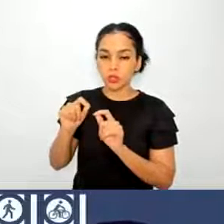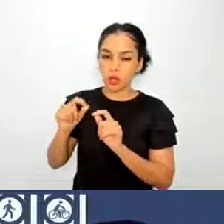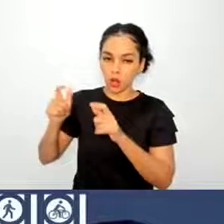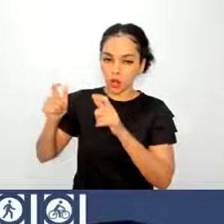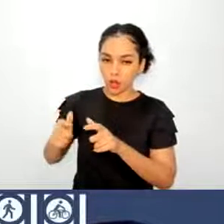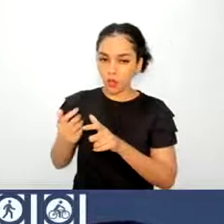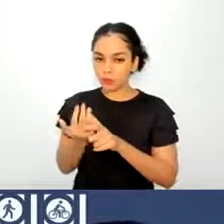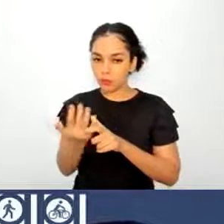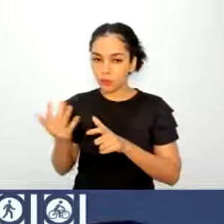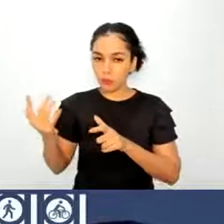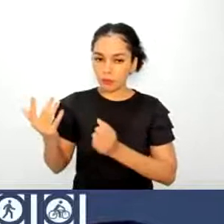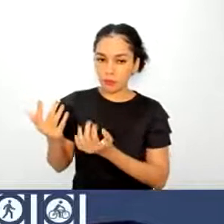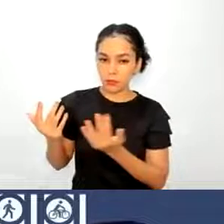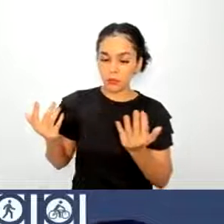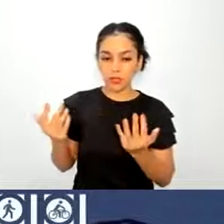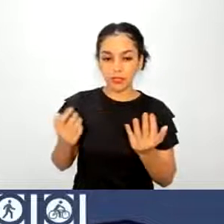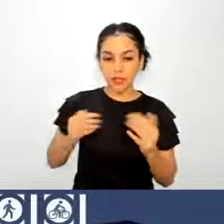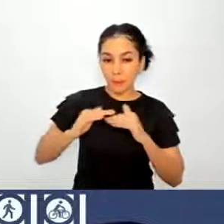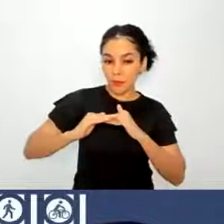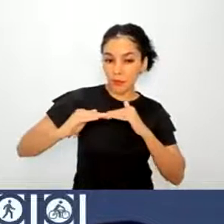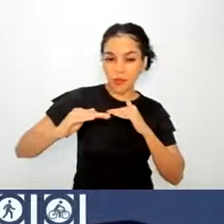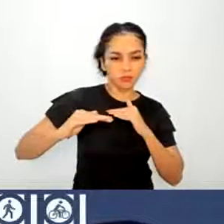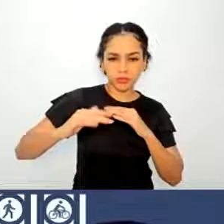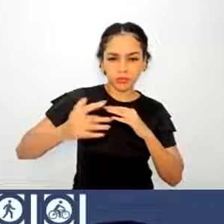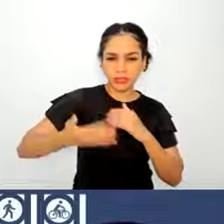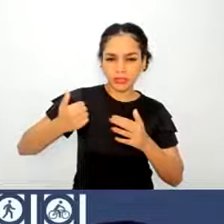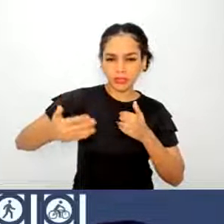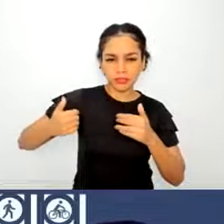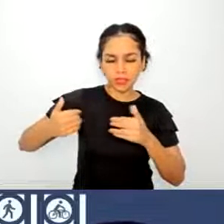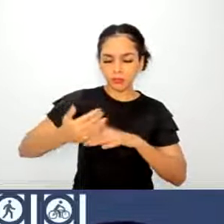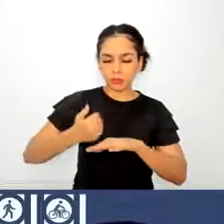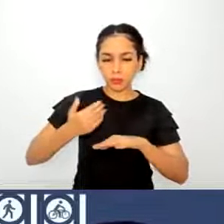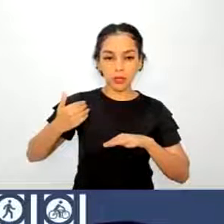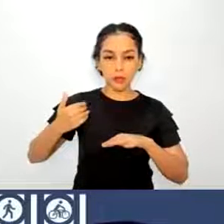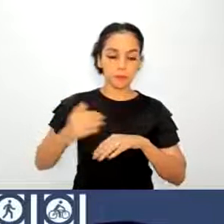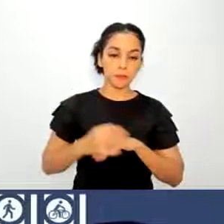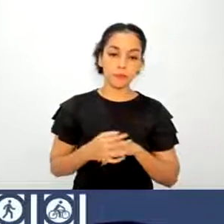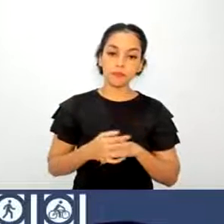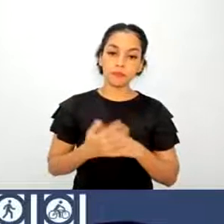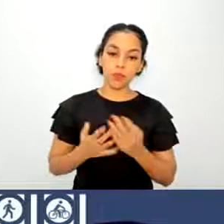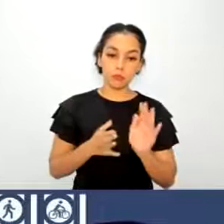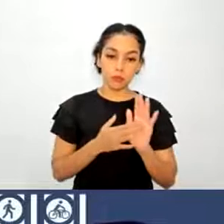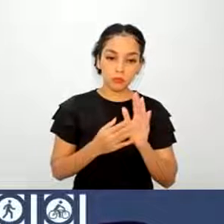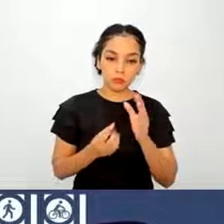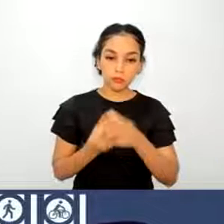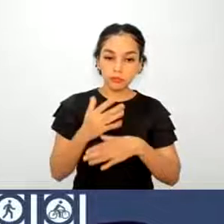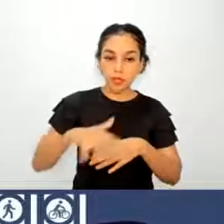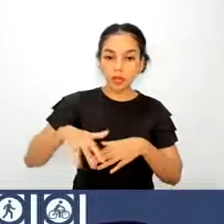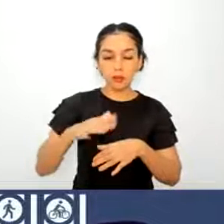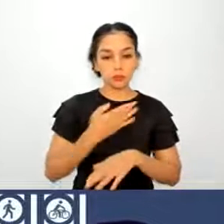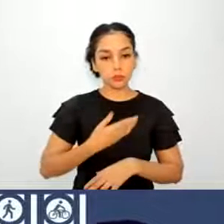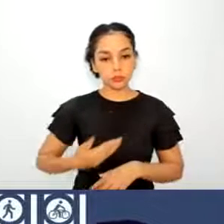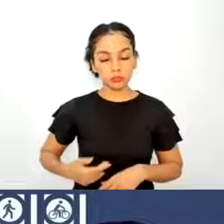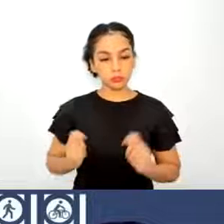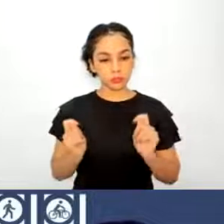às vezes até despavimentar. A proposta das praças de bolsillo foi criar áreas públicas que